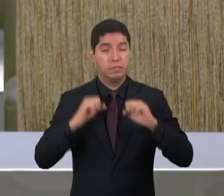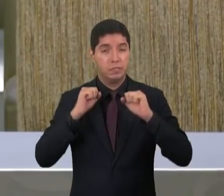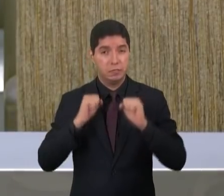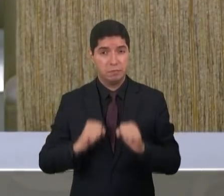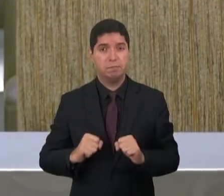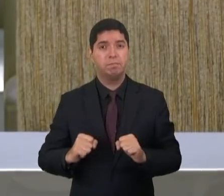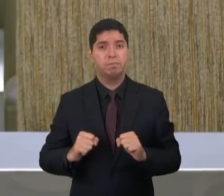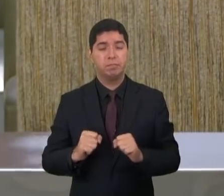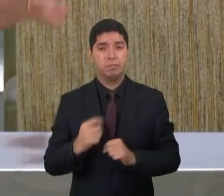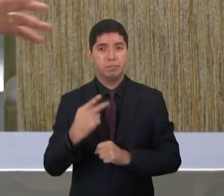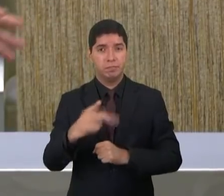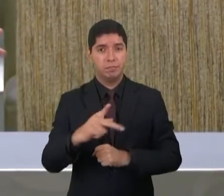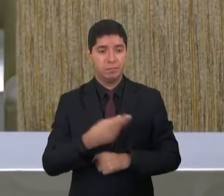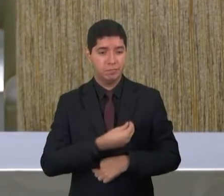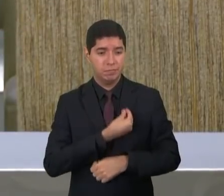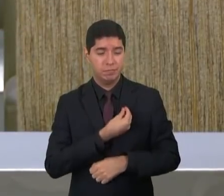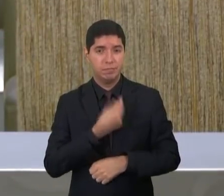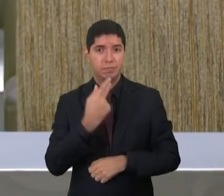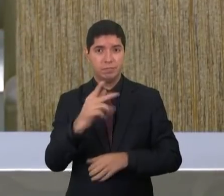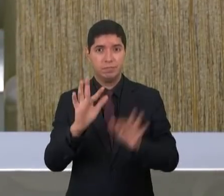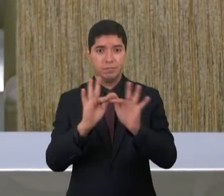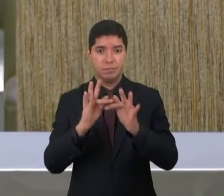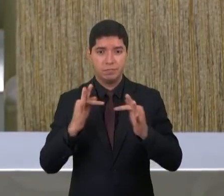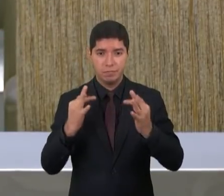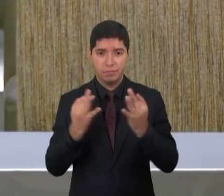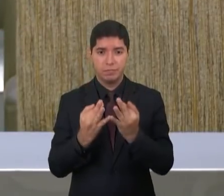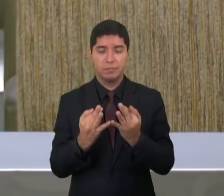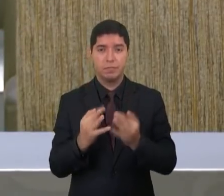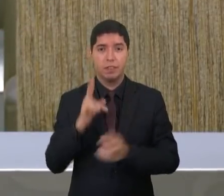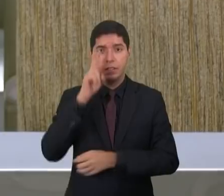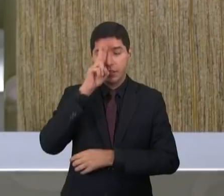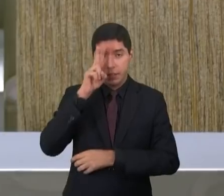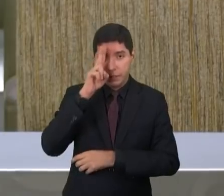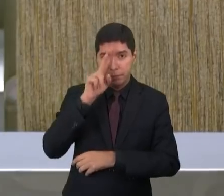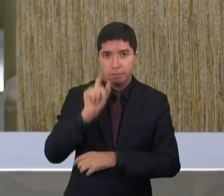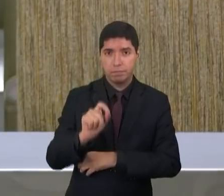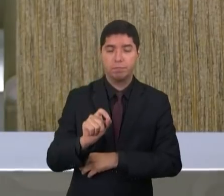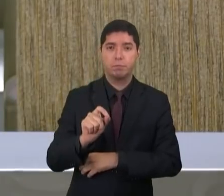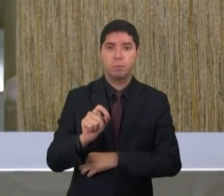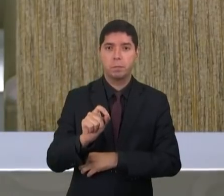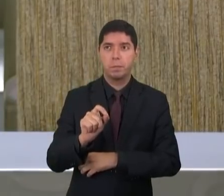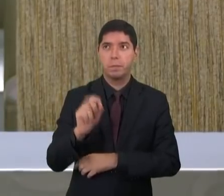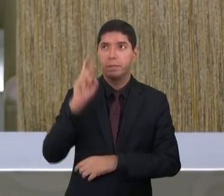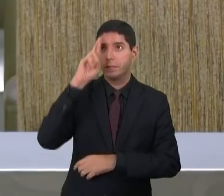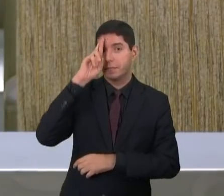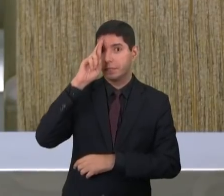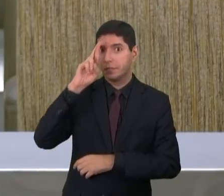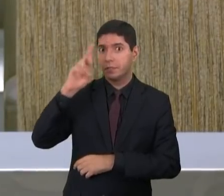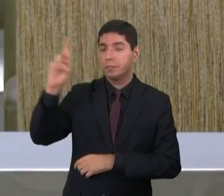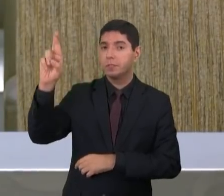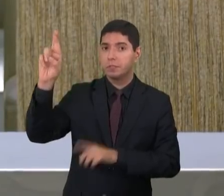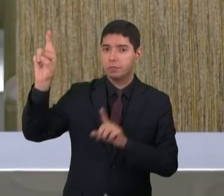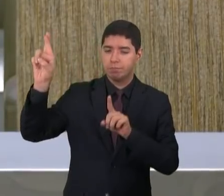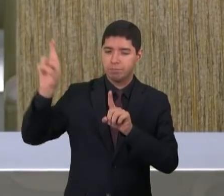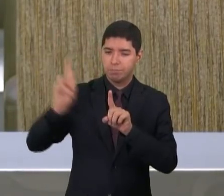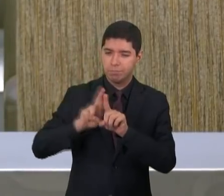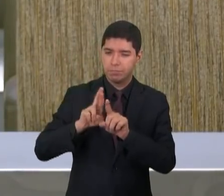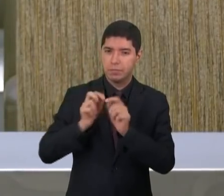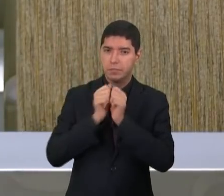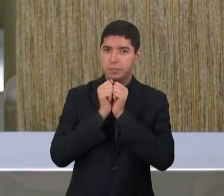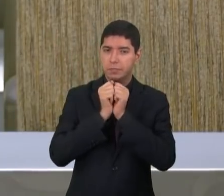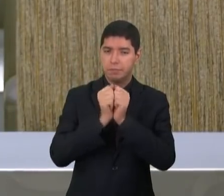for contra a tua família, mas lembre-se de uma coisa: o Senhor está ao nosso